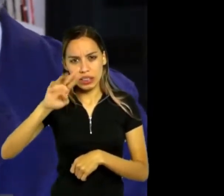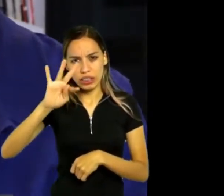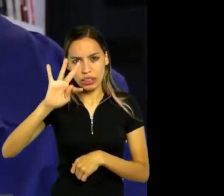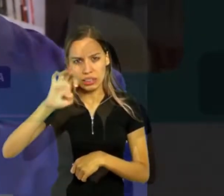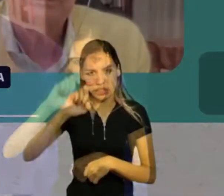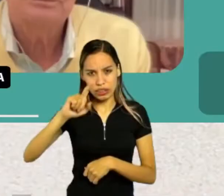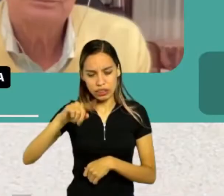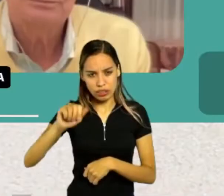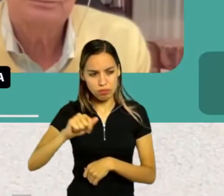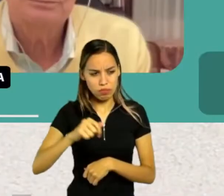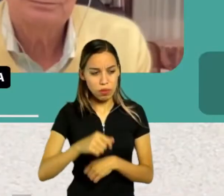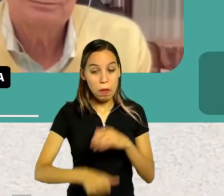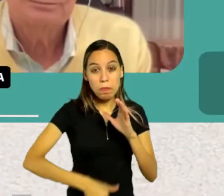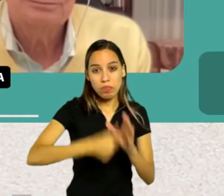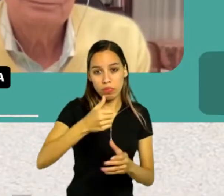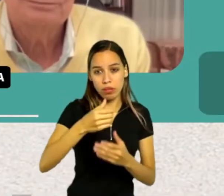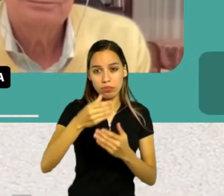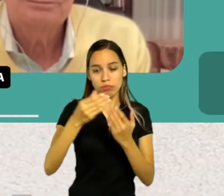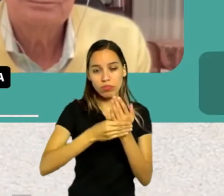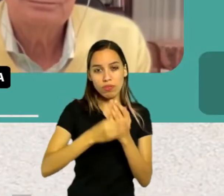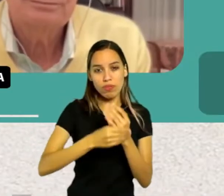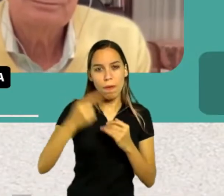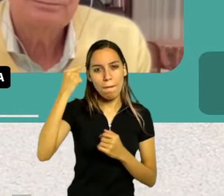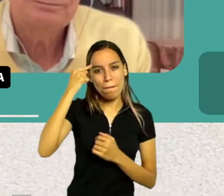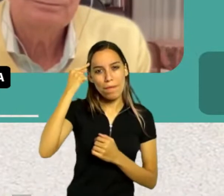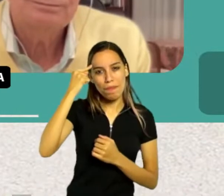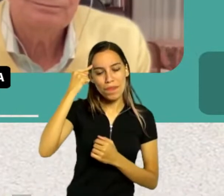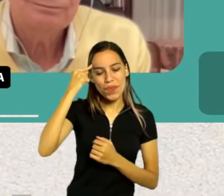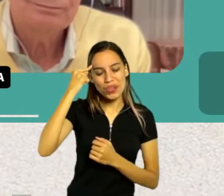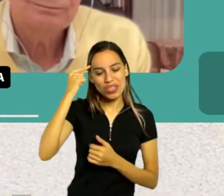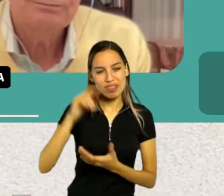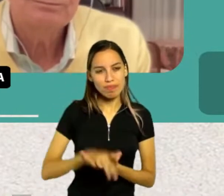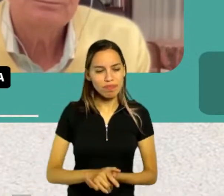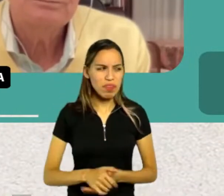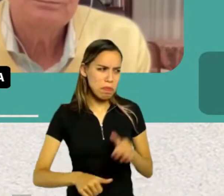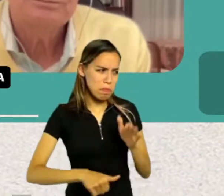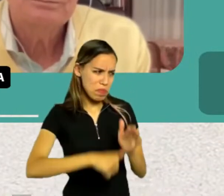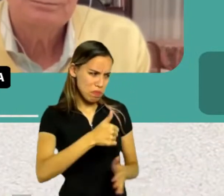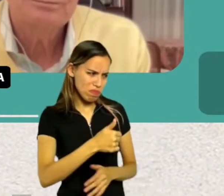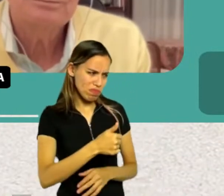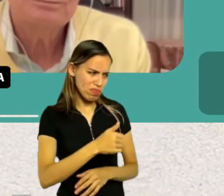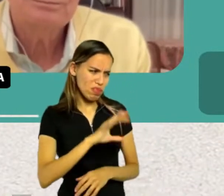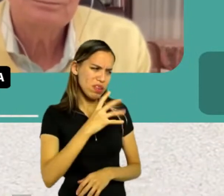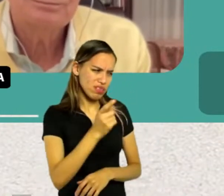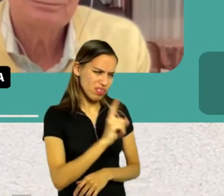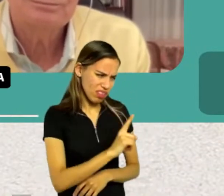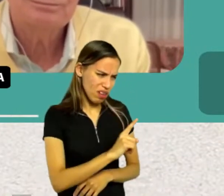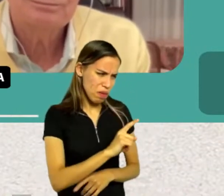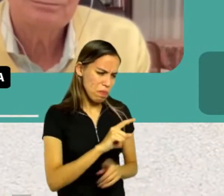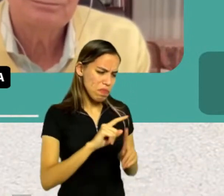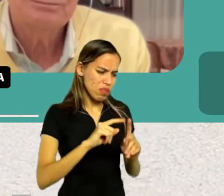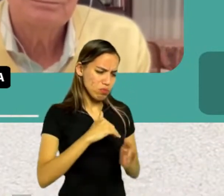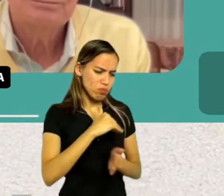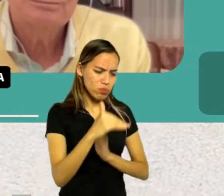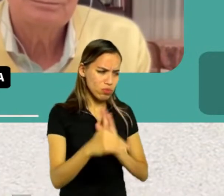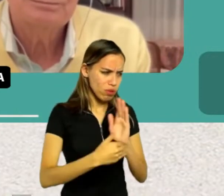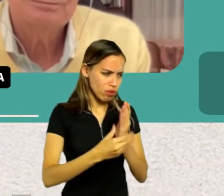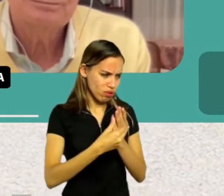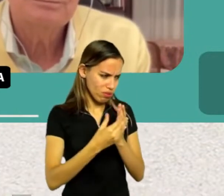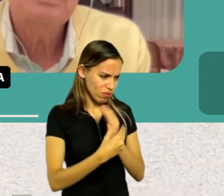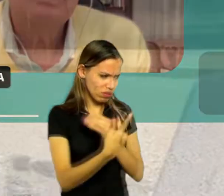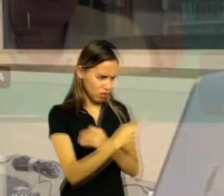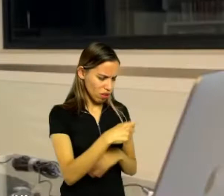de memórias. O primeiro eu não diria, né, Drauzio? Porque eu acho que todos os seus livros, até aquele de